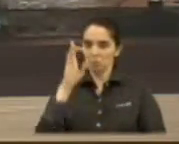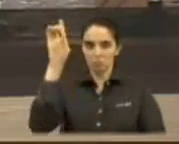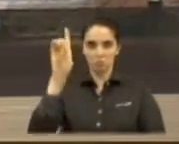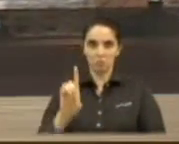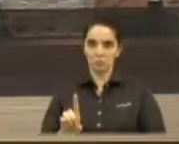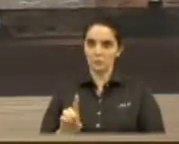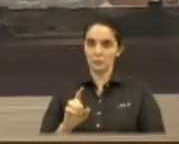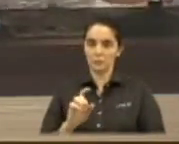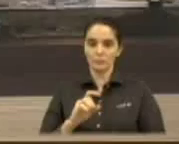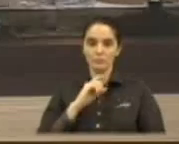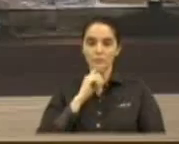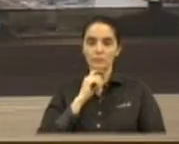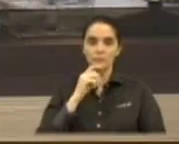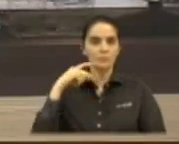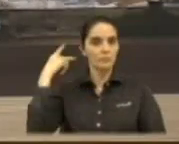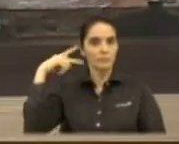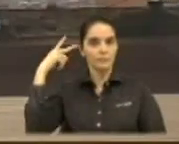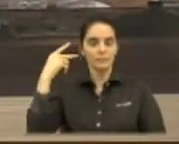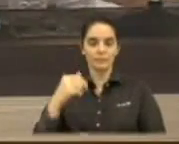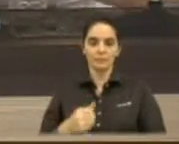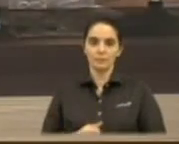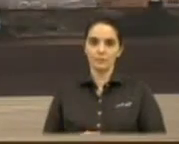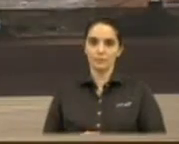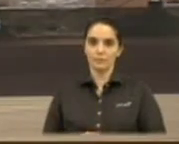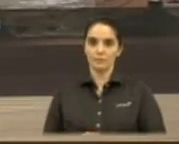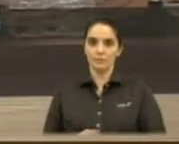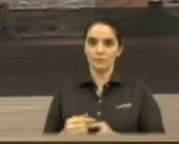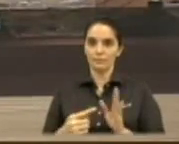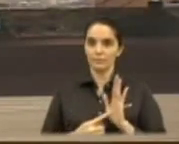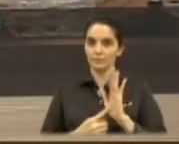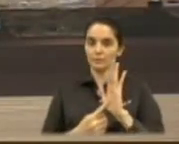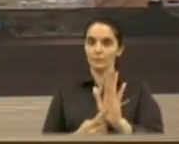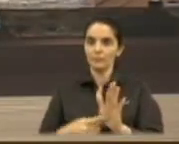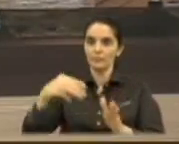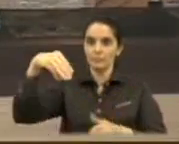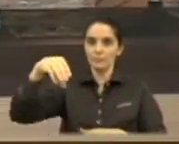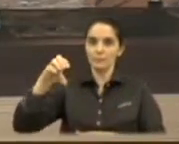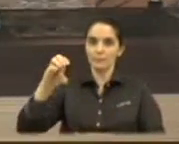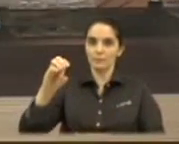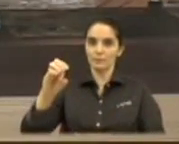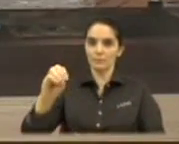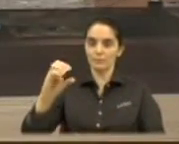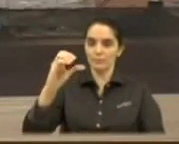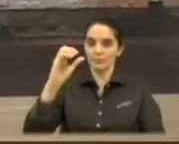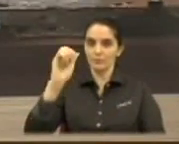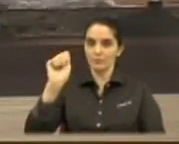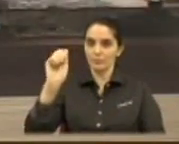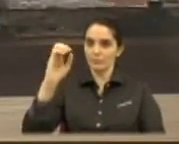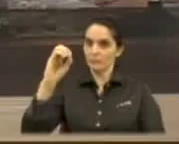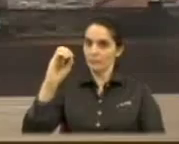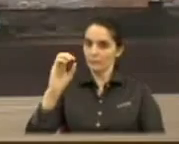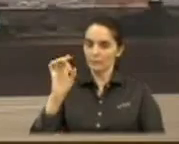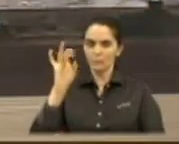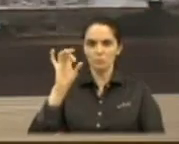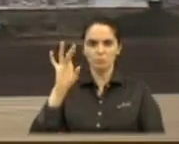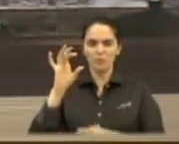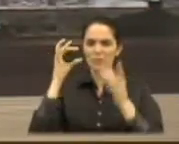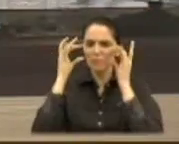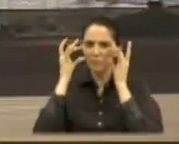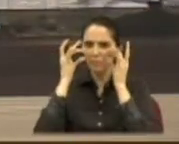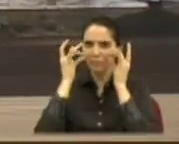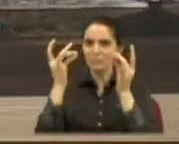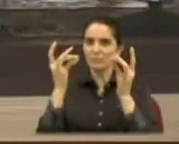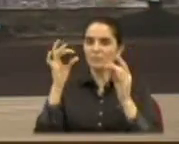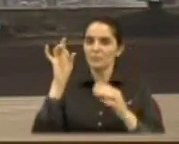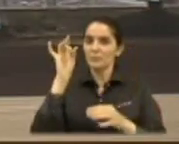vereador, mas deixar, se for apresentar moção, só se for num caso específico, ou de pesar, ou de